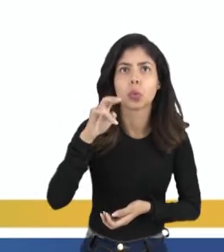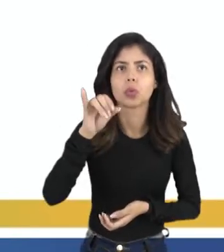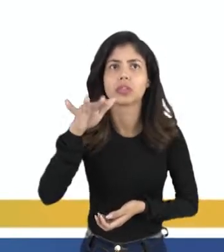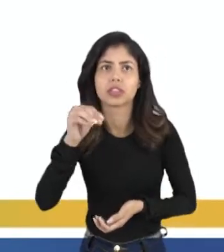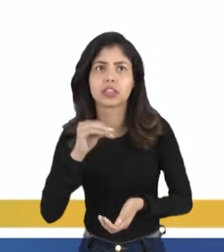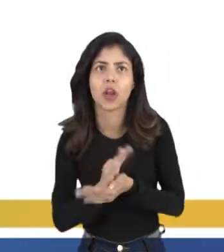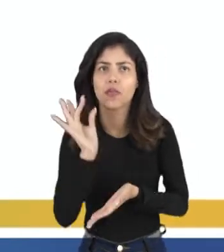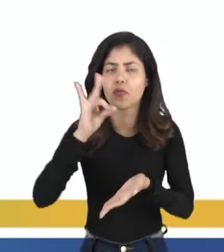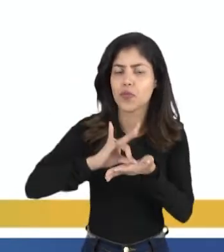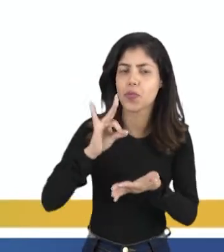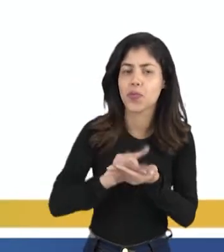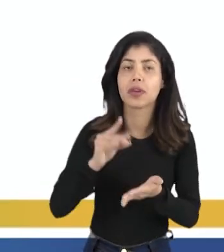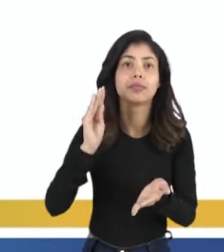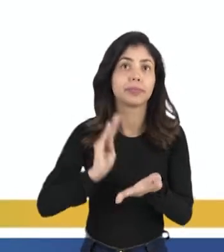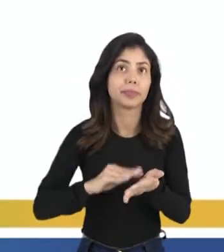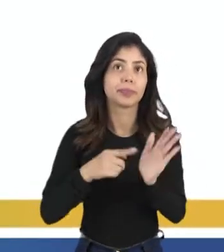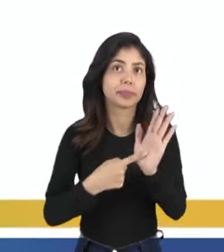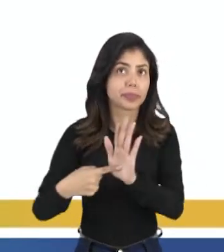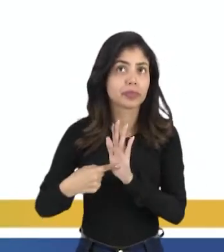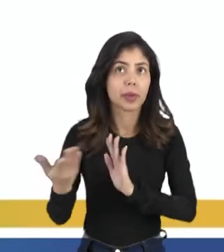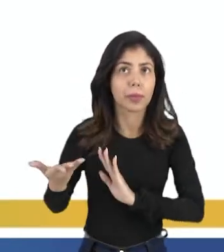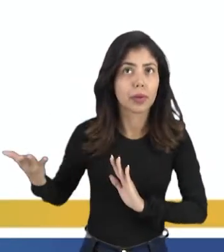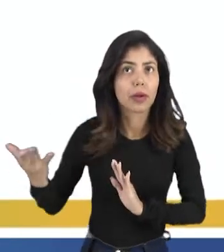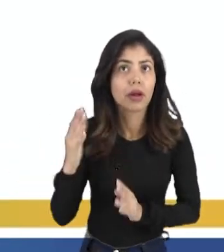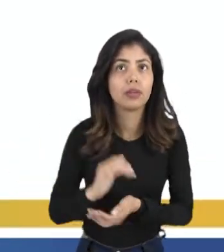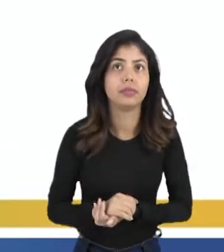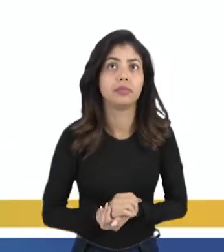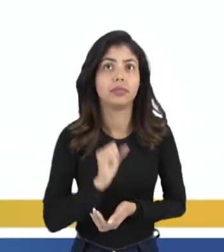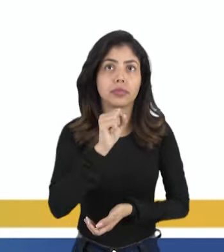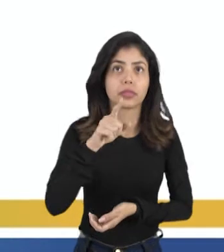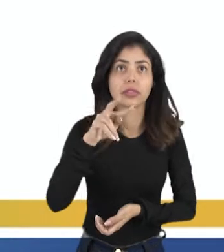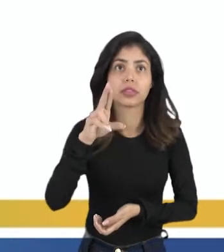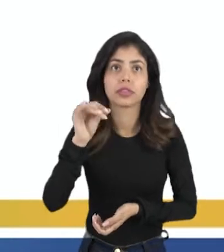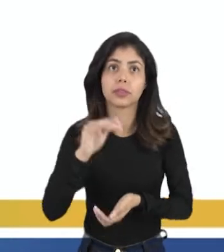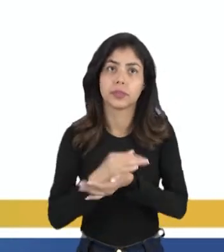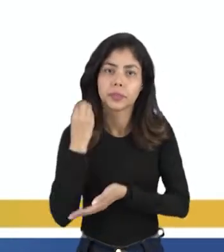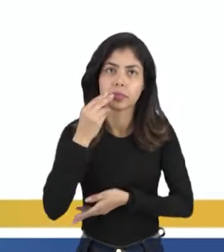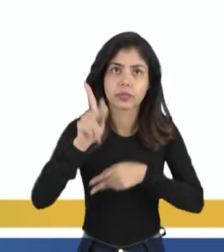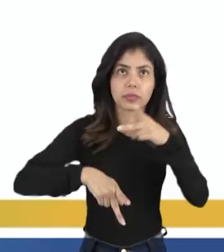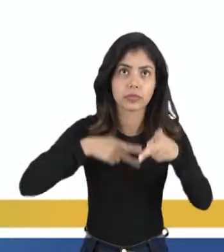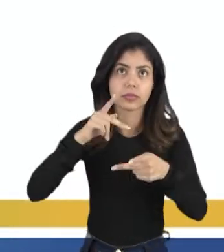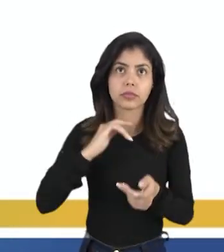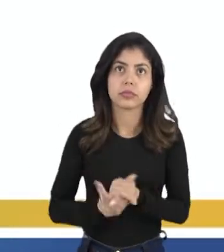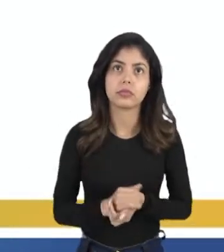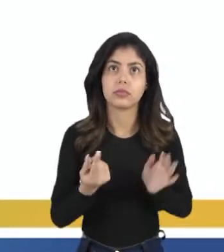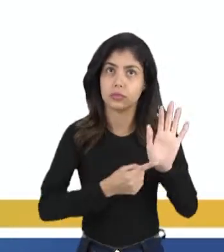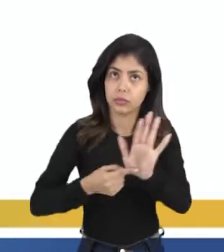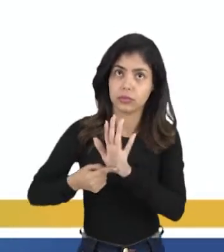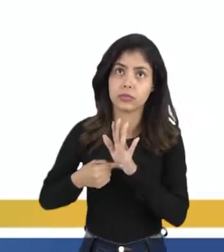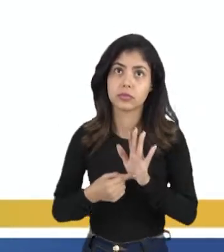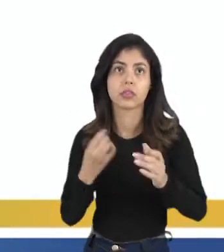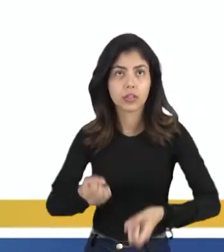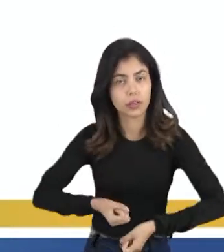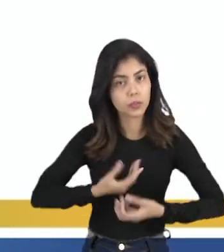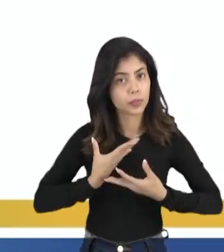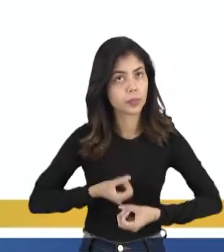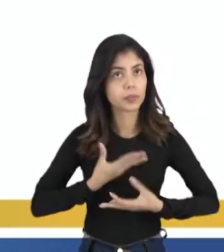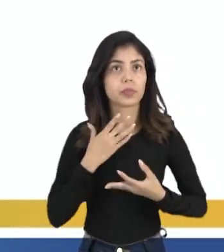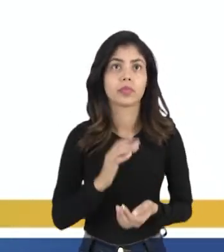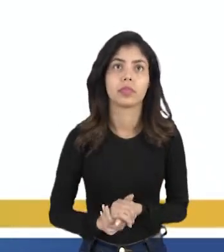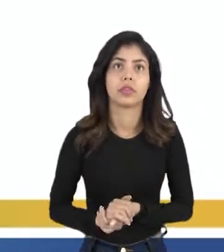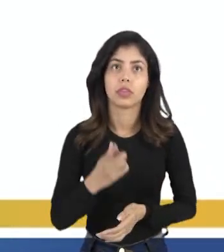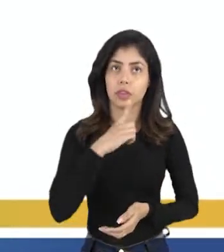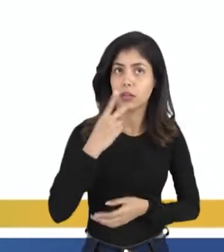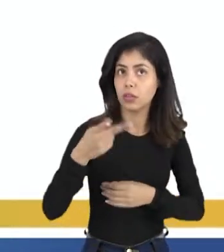concisa, de verdade comprovada, baseada na secular experiência do povo, exposta de forma